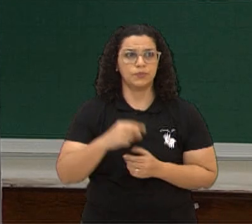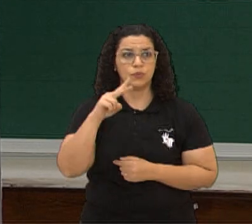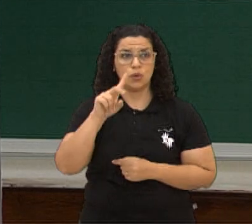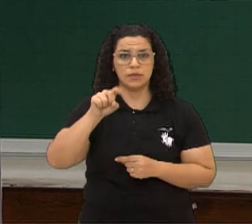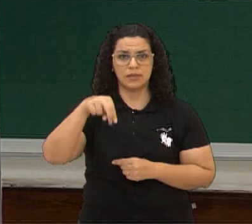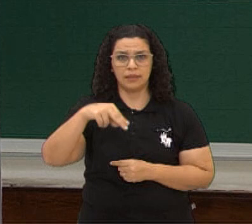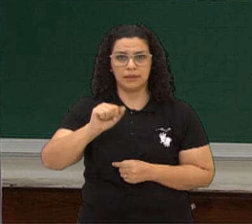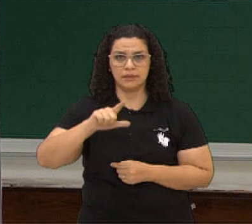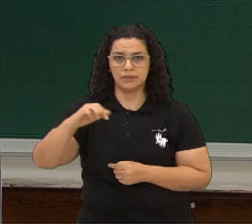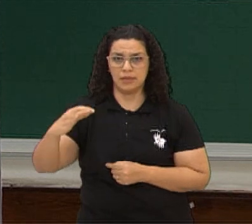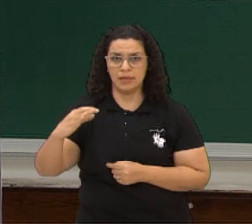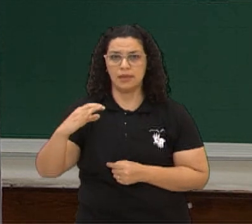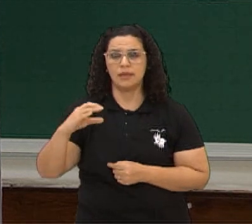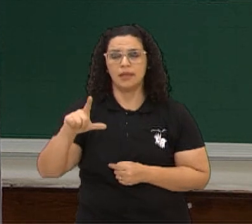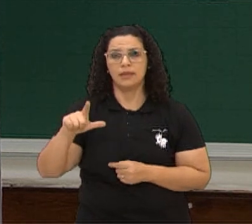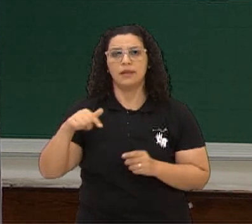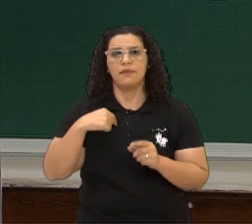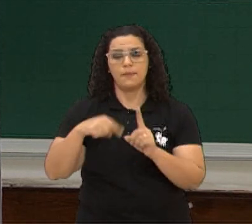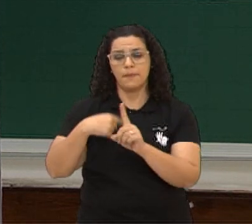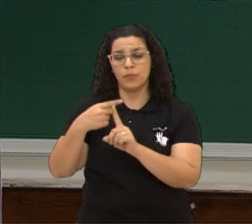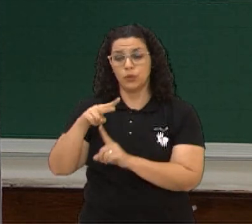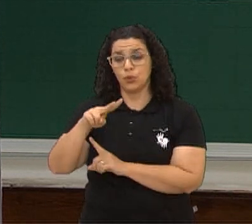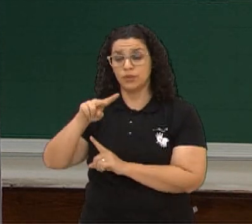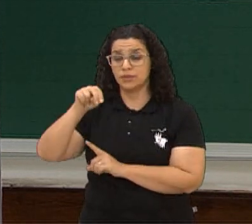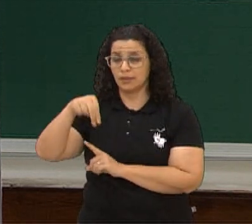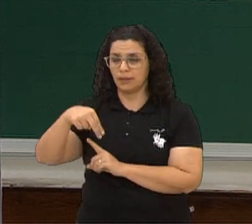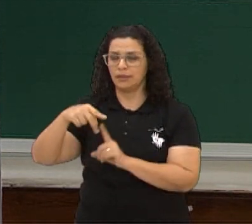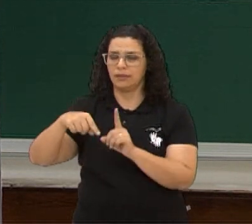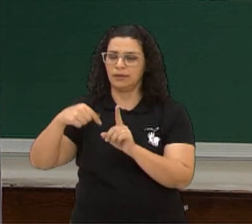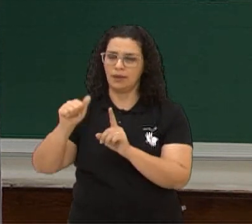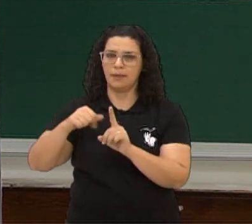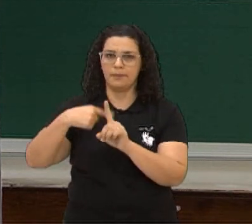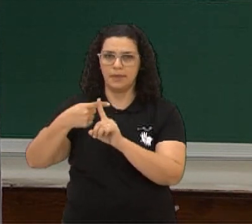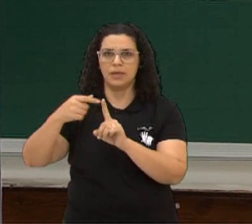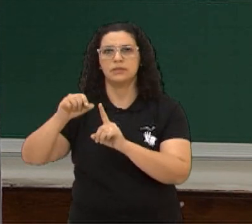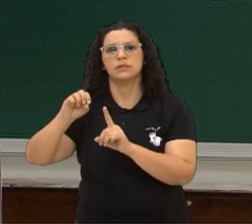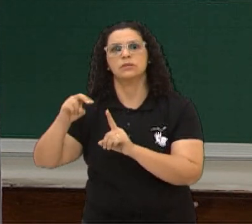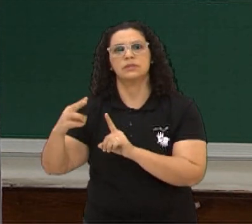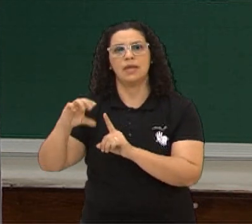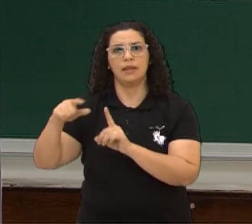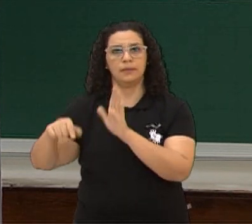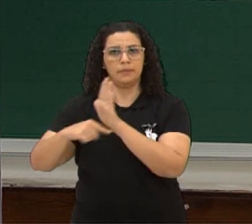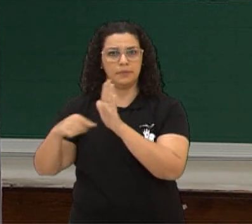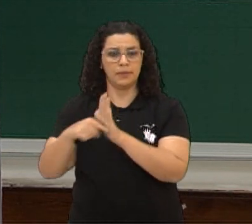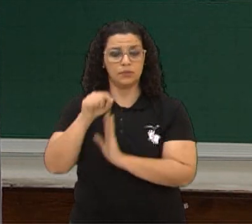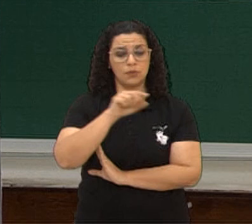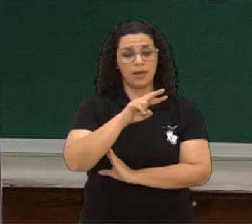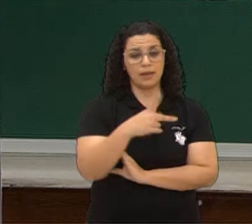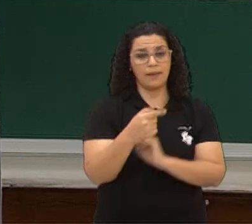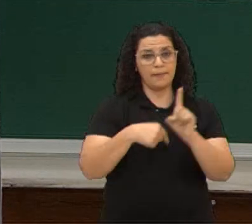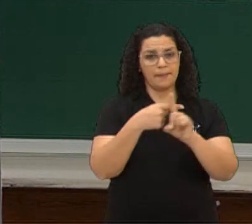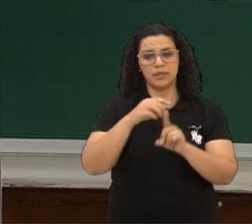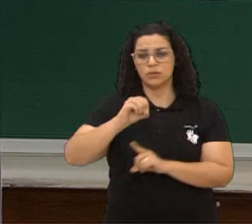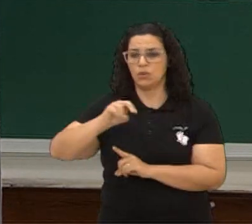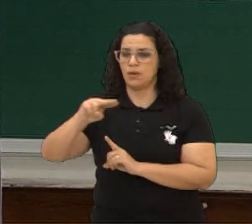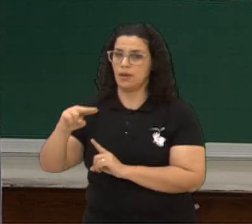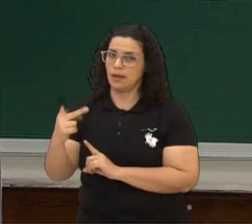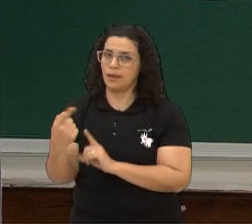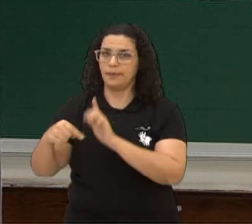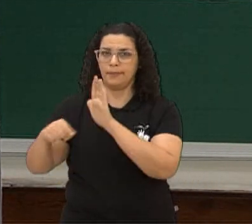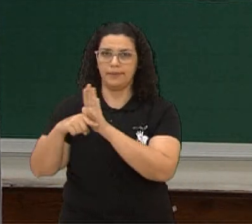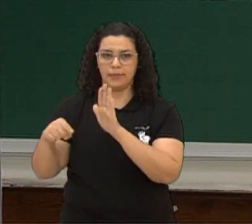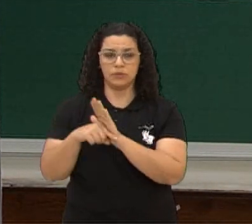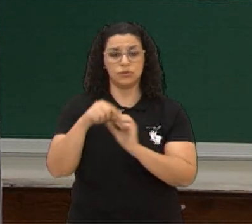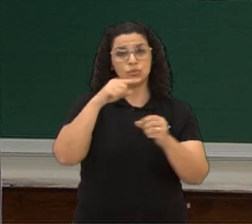2 NaCl formando 2 Na+ e 2 Cl-, e a dissociação da água formando o H+ e o OH-.